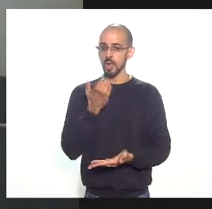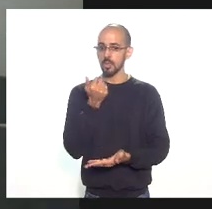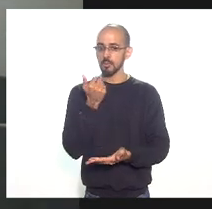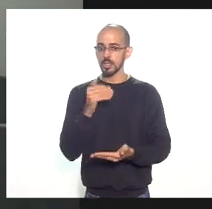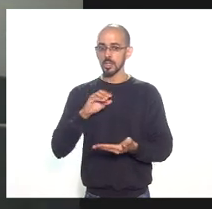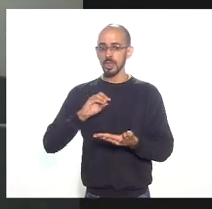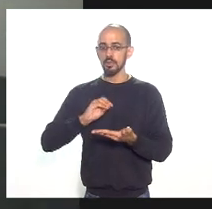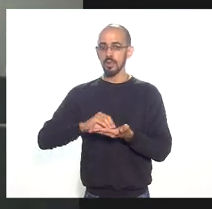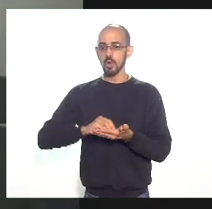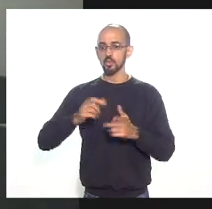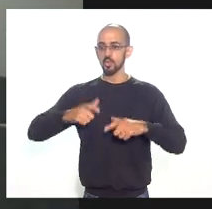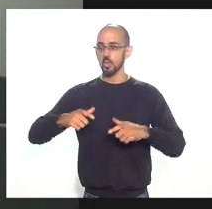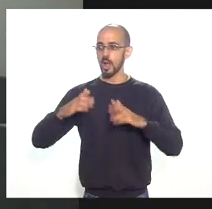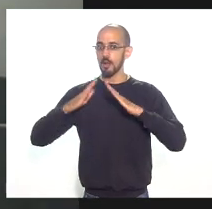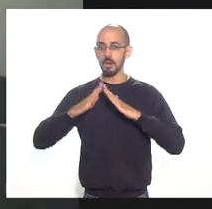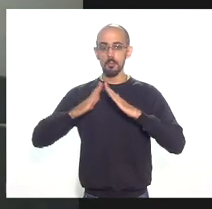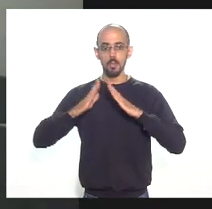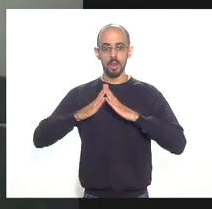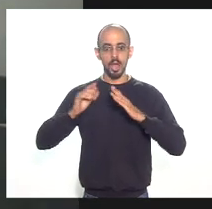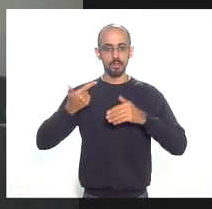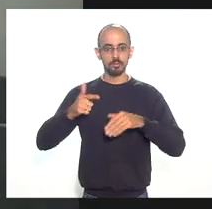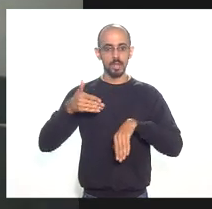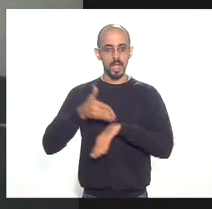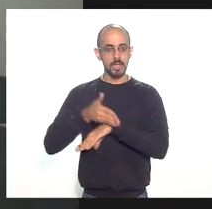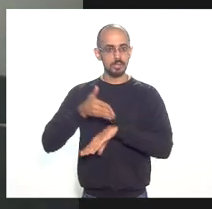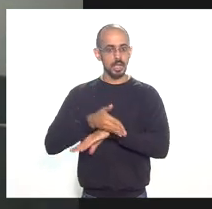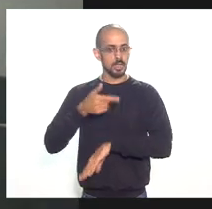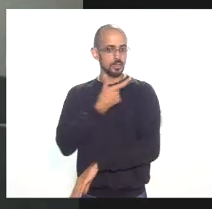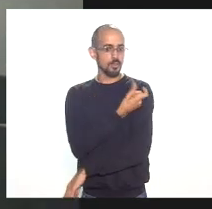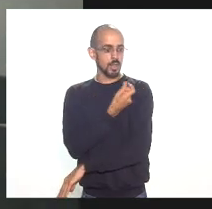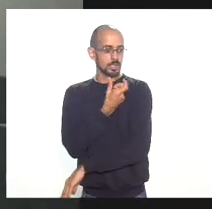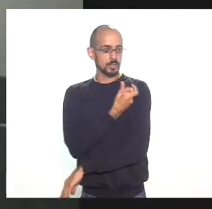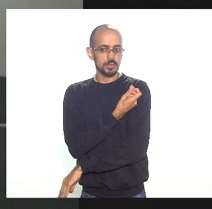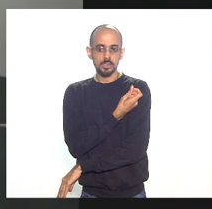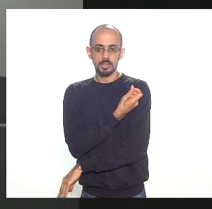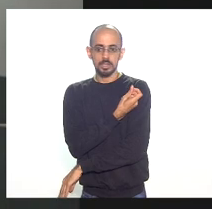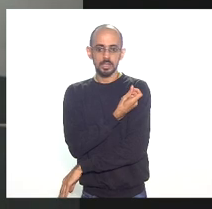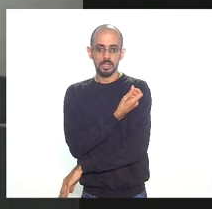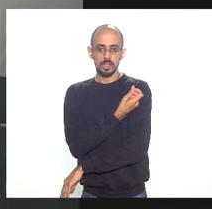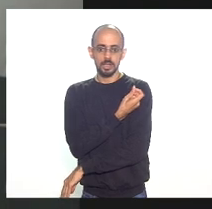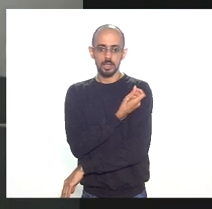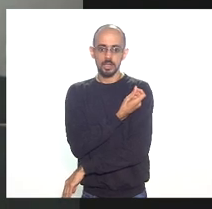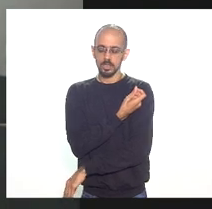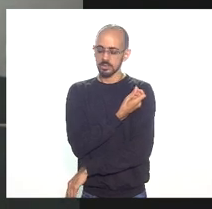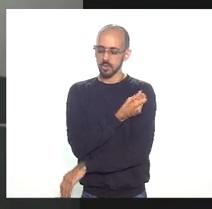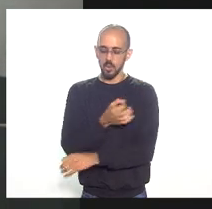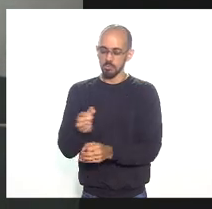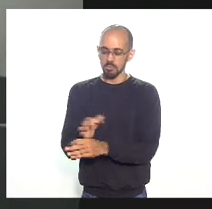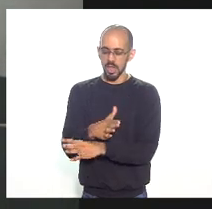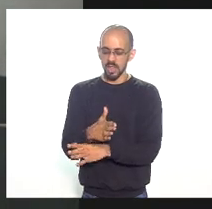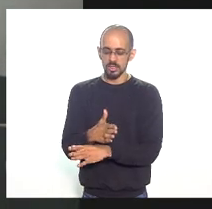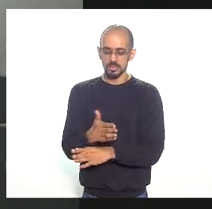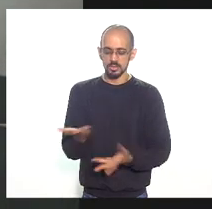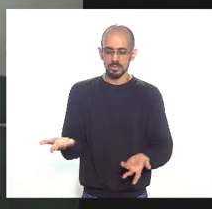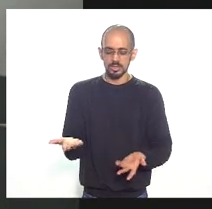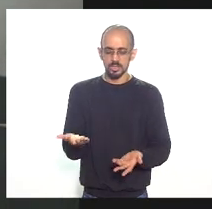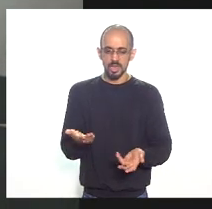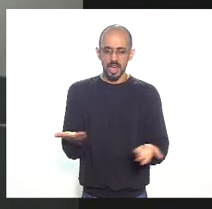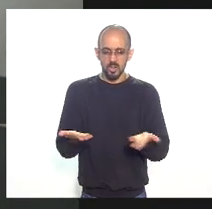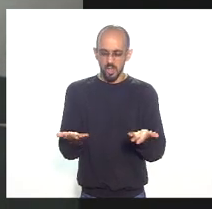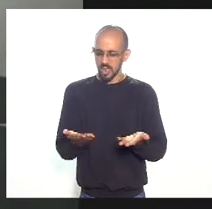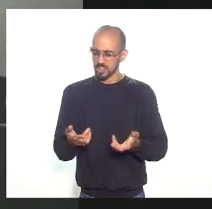não têm sequer acesso à vacina na sua concretude. E a gente está vendo o poder